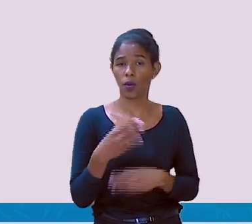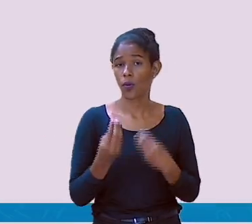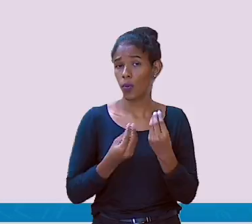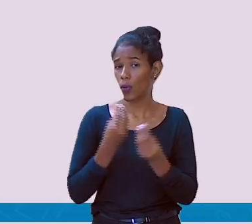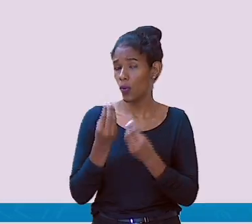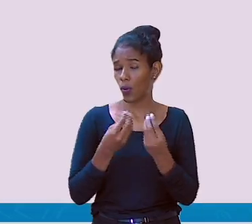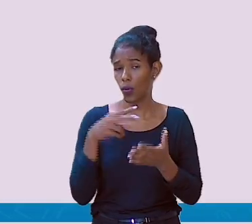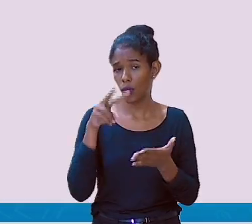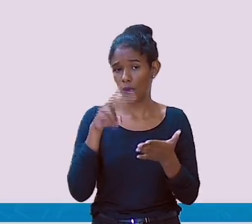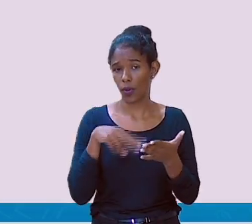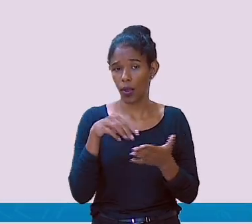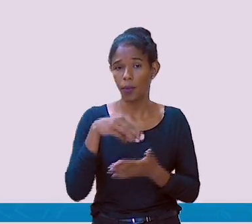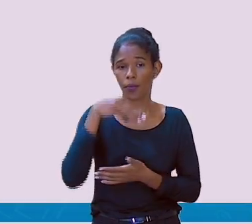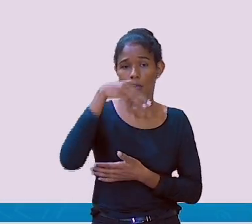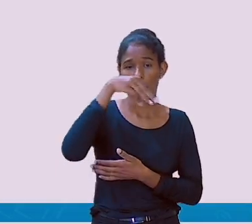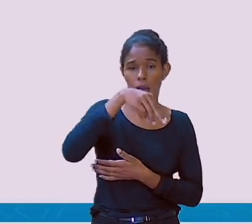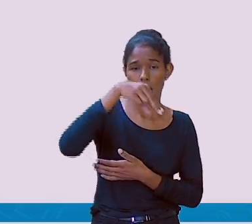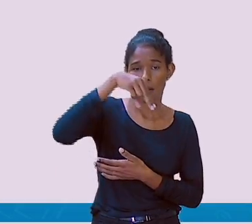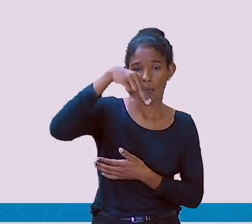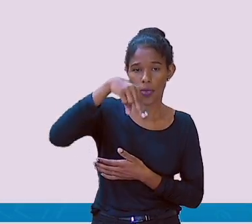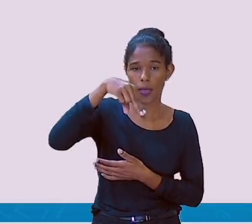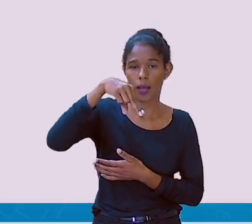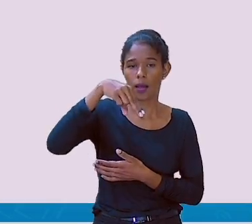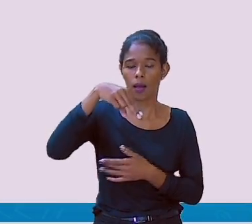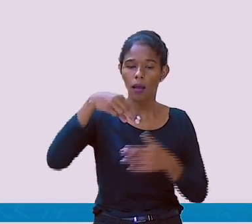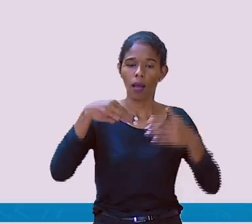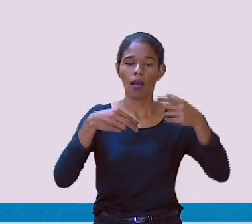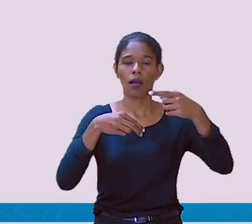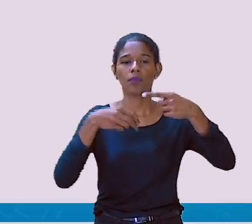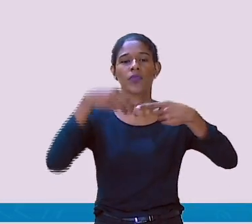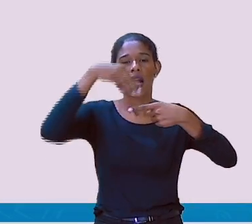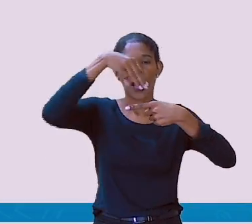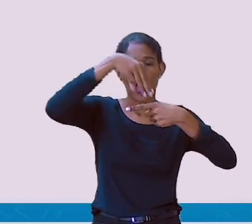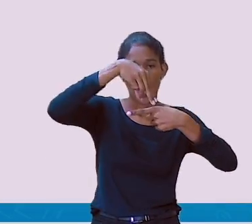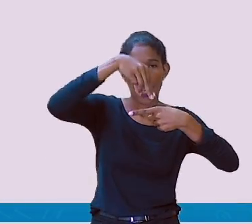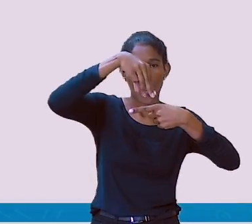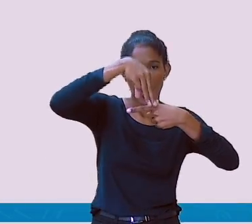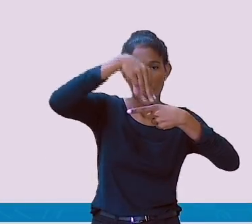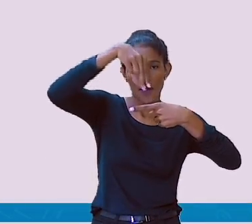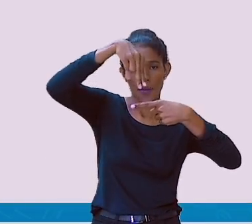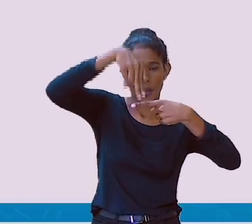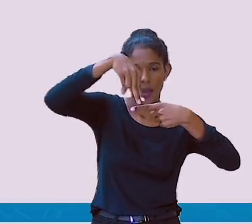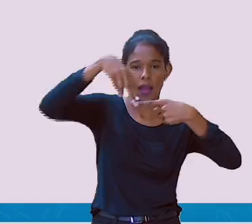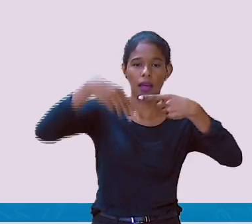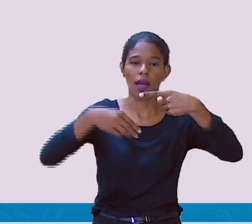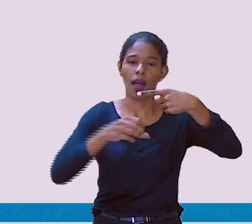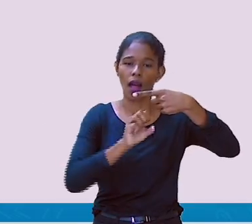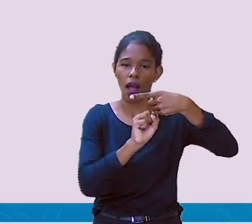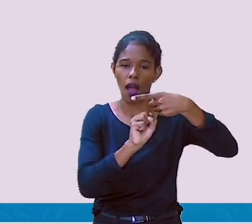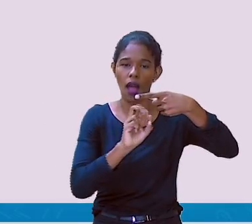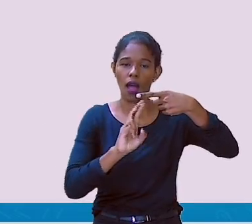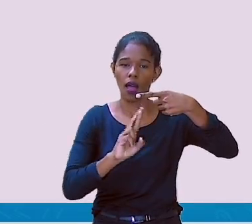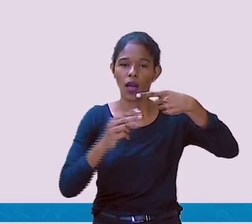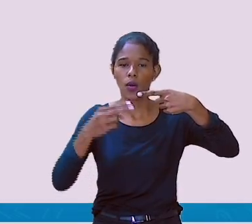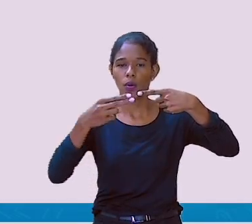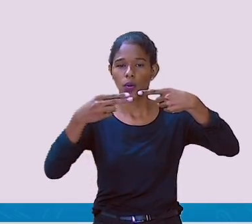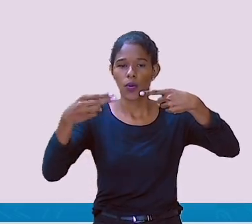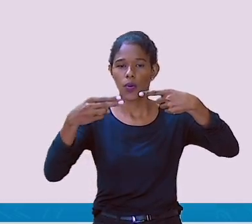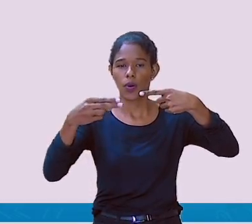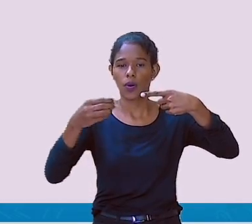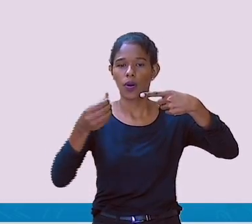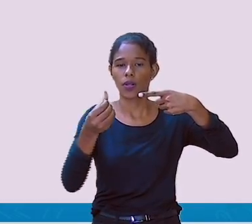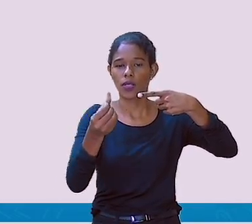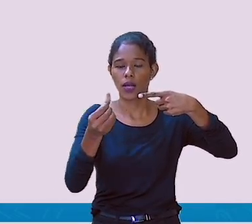ler? MN está para RS, assim como 6